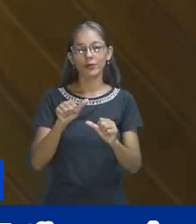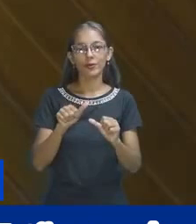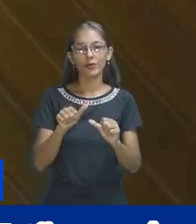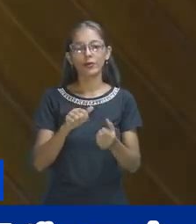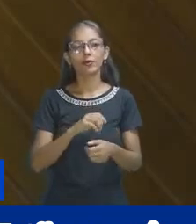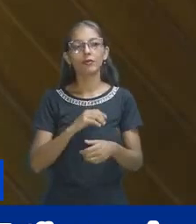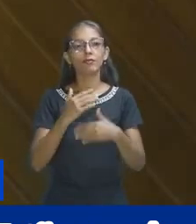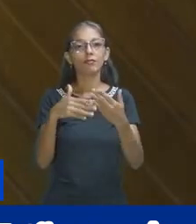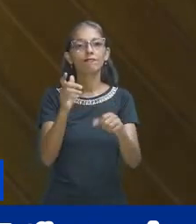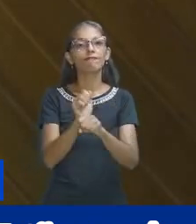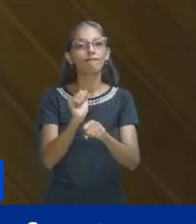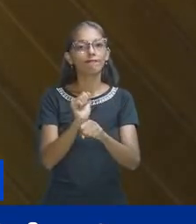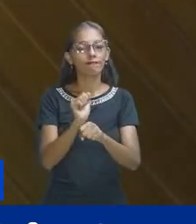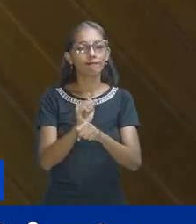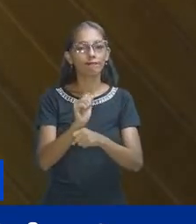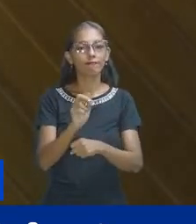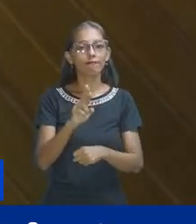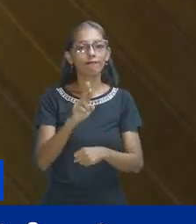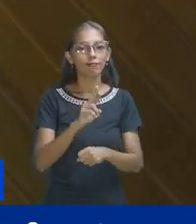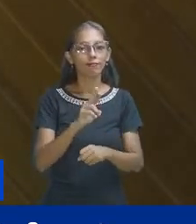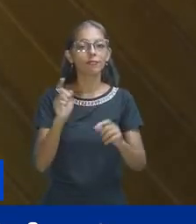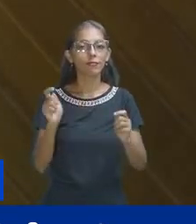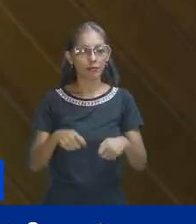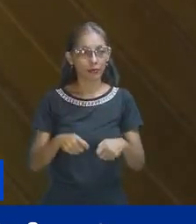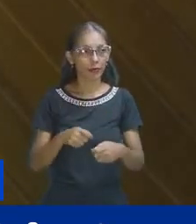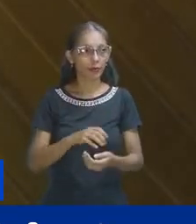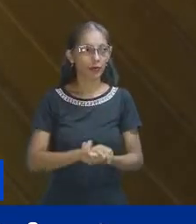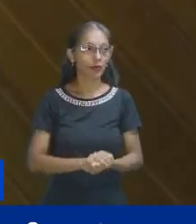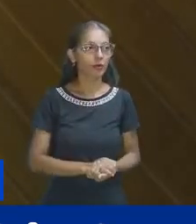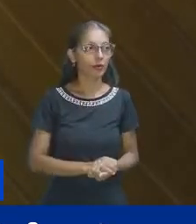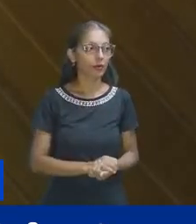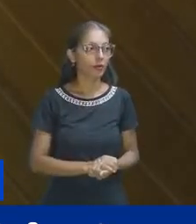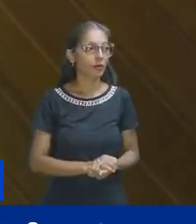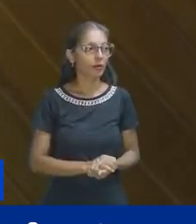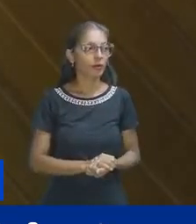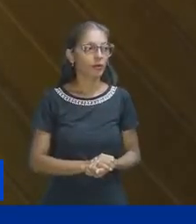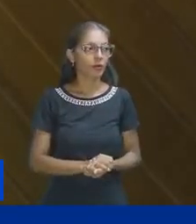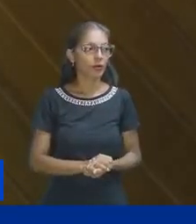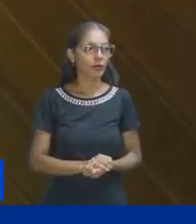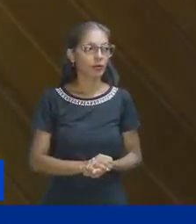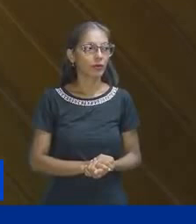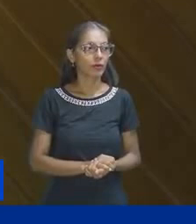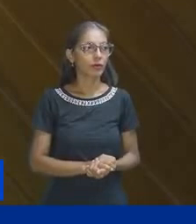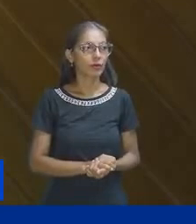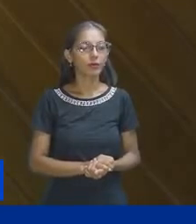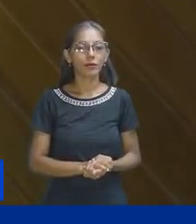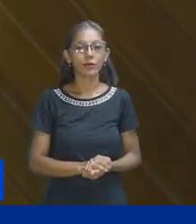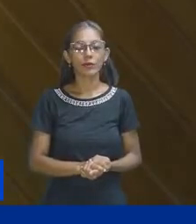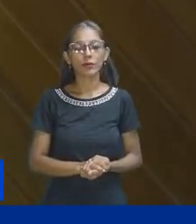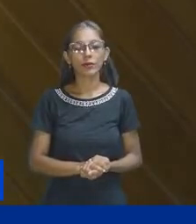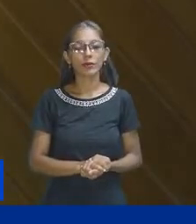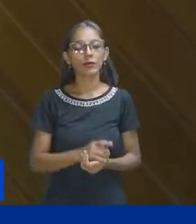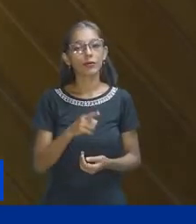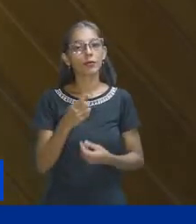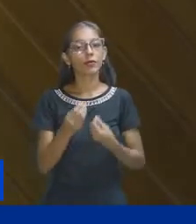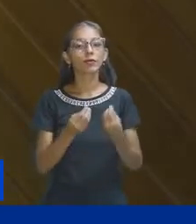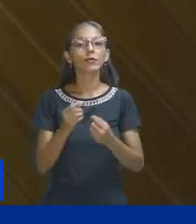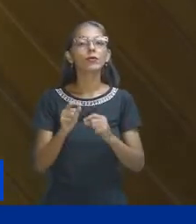Então, é a questão de ordem que a defesa gostaria de inicialmente levantar. E aqui,